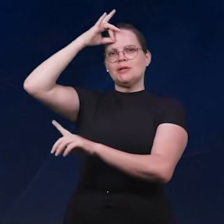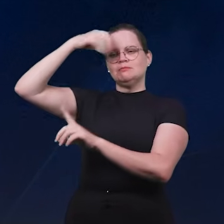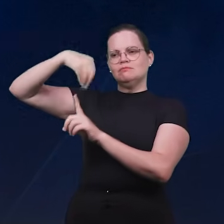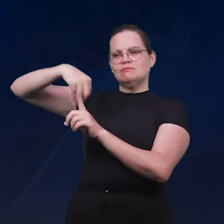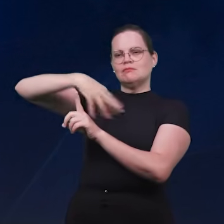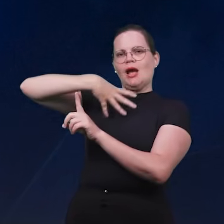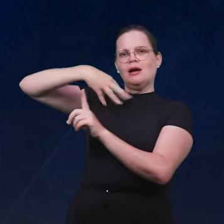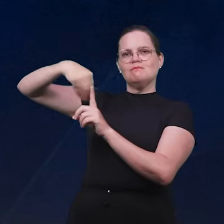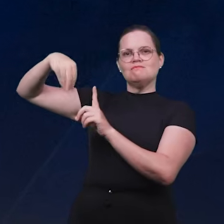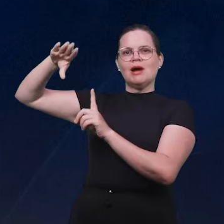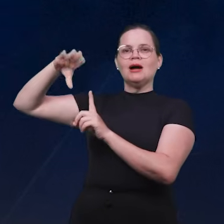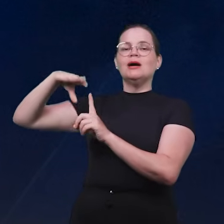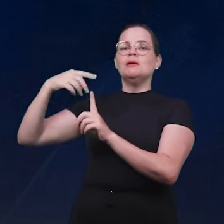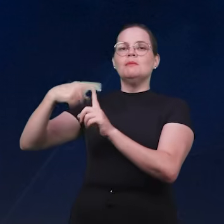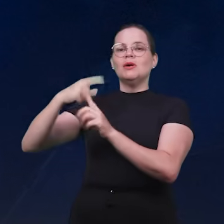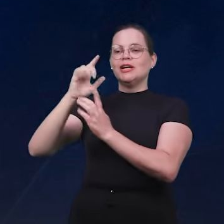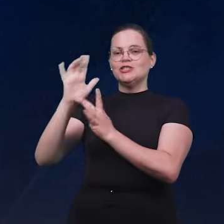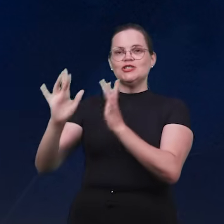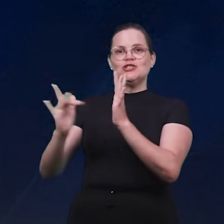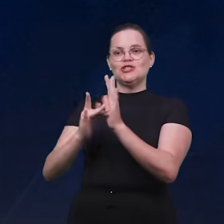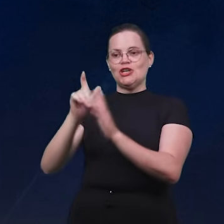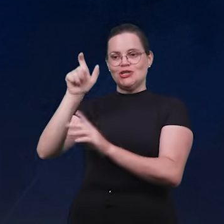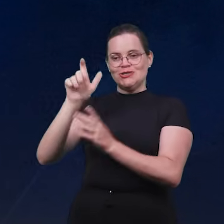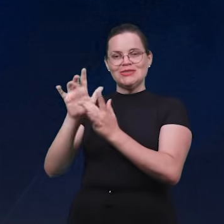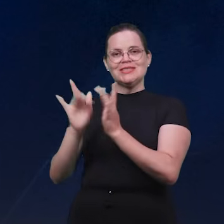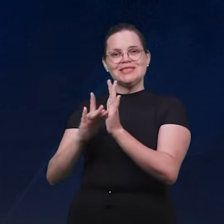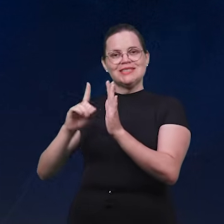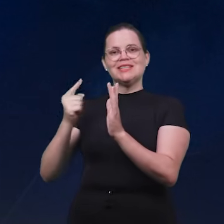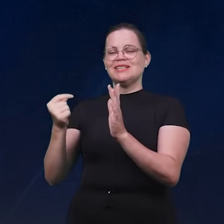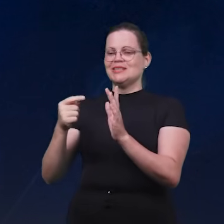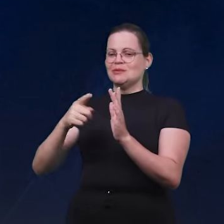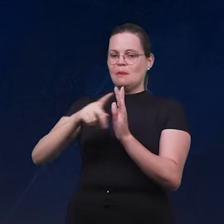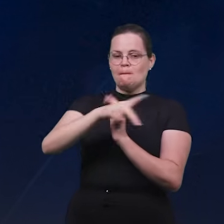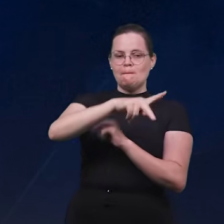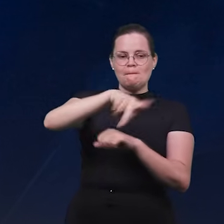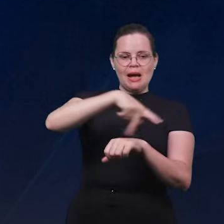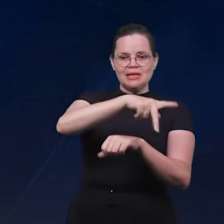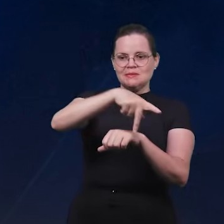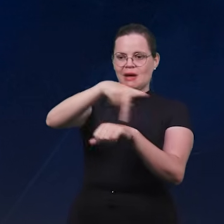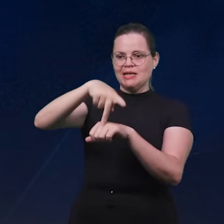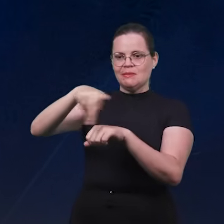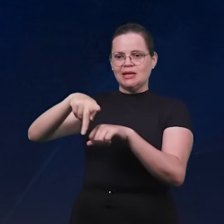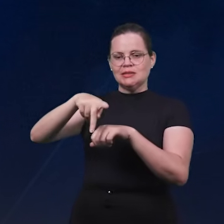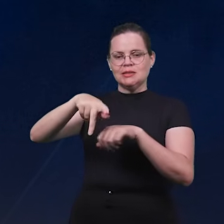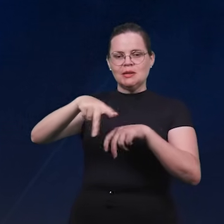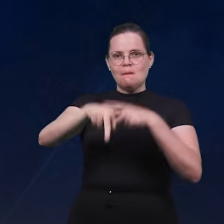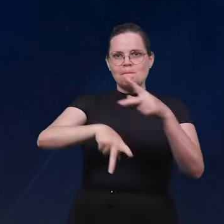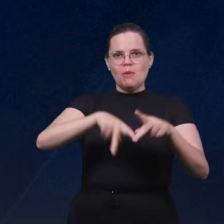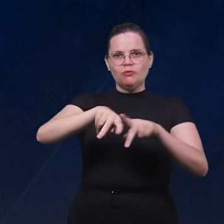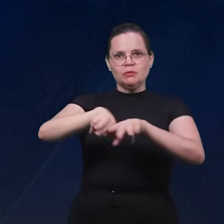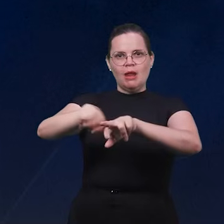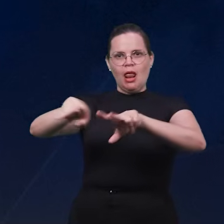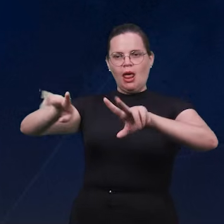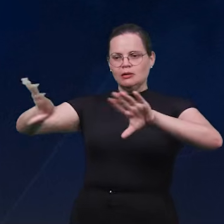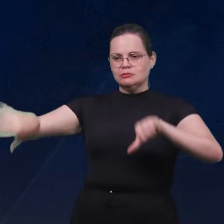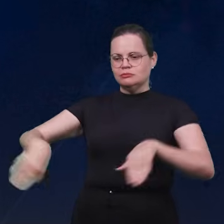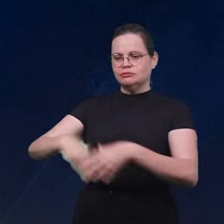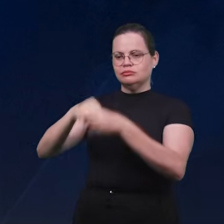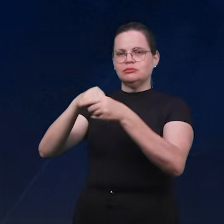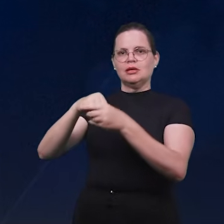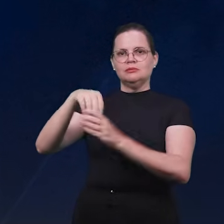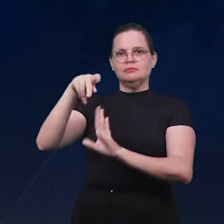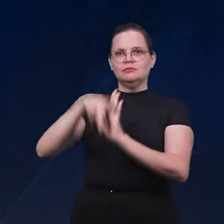Santo, pois por meio de Jesus Cristo, todas as demais nações gentílicas, elas foram incluídas